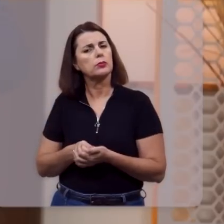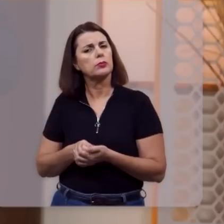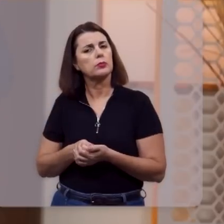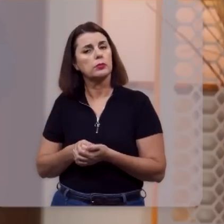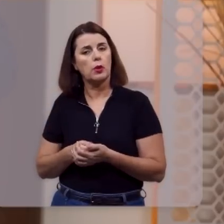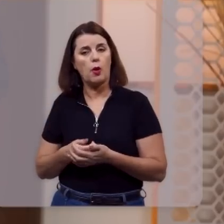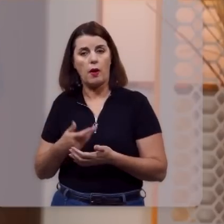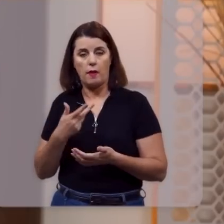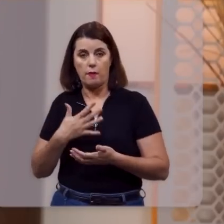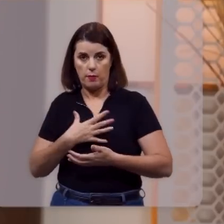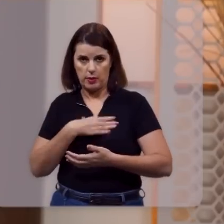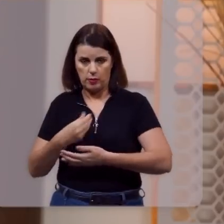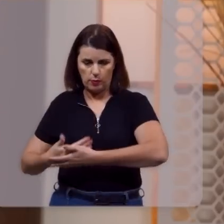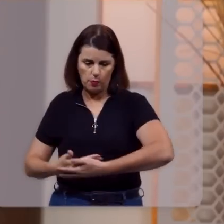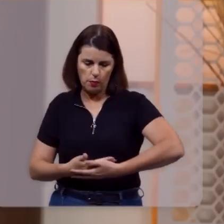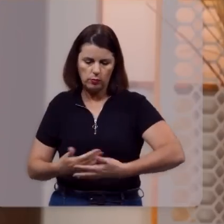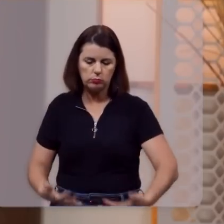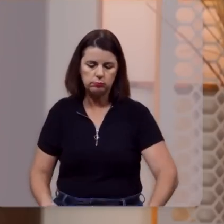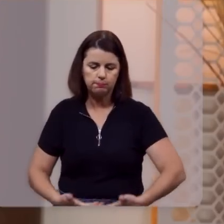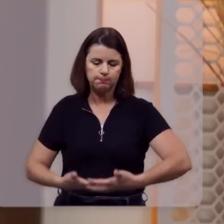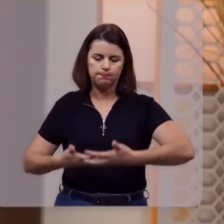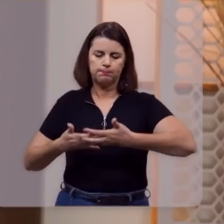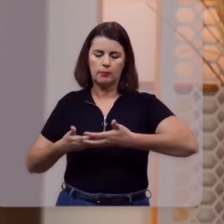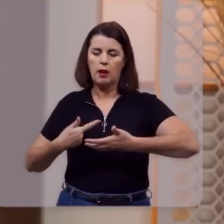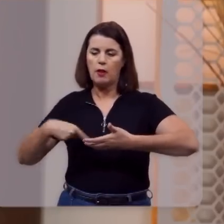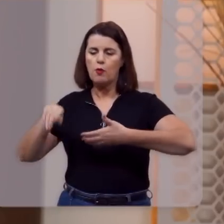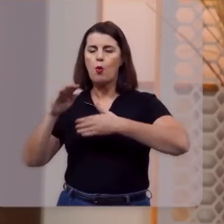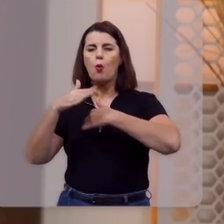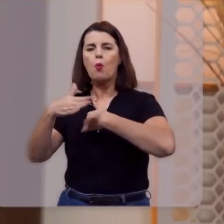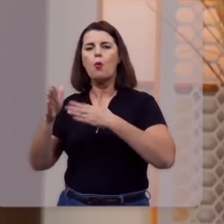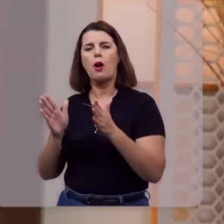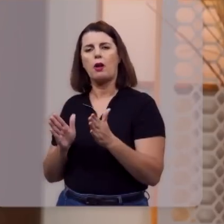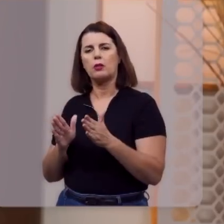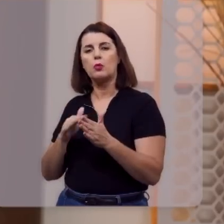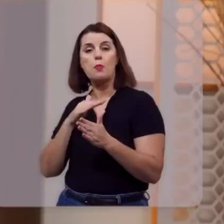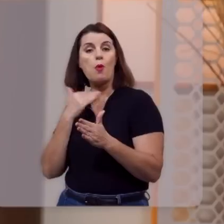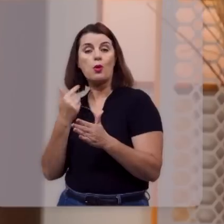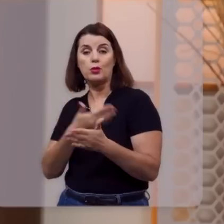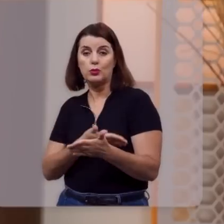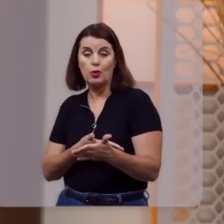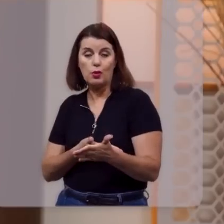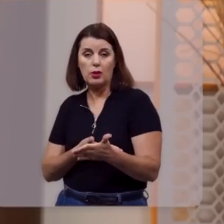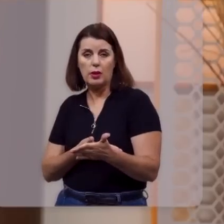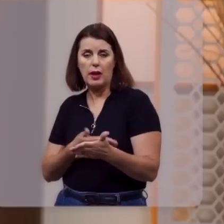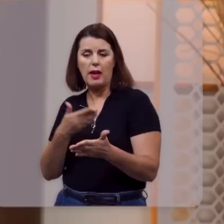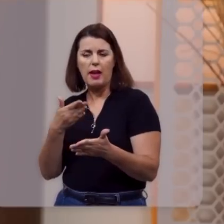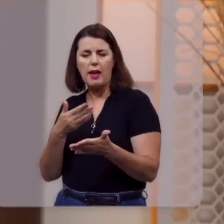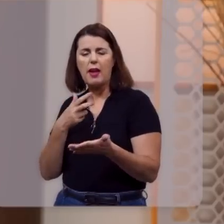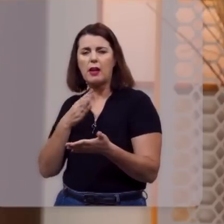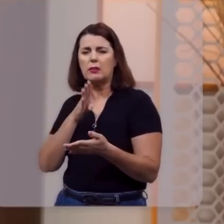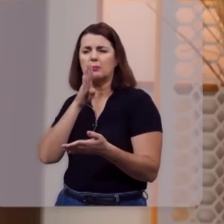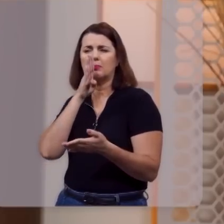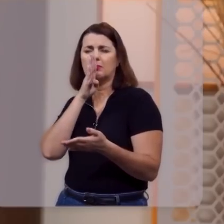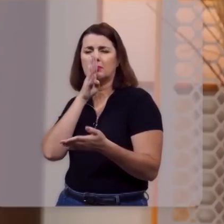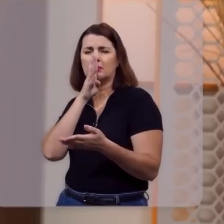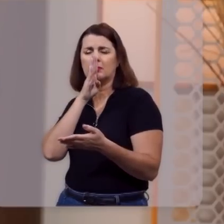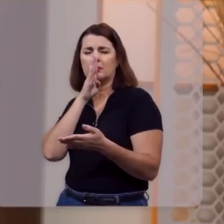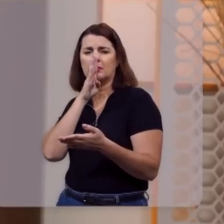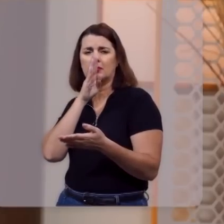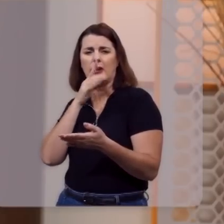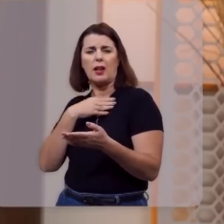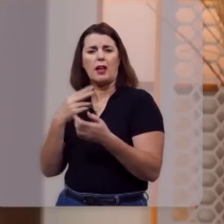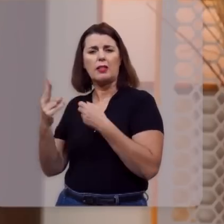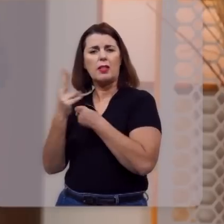Ele pegou o menino morto, levou para o seu quarto. E diz a Bíblia que ali ele que se calou para se